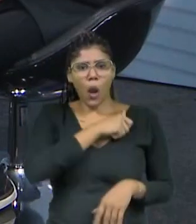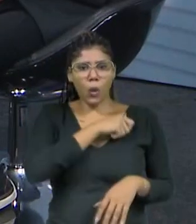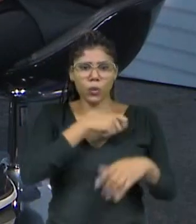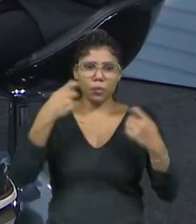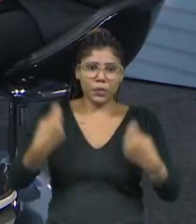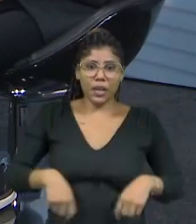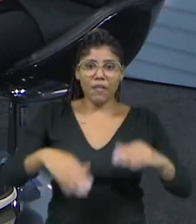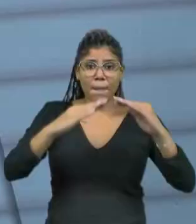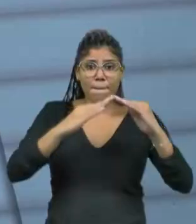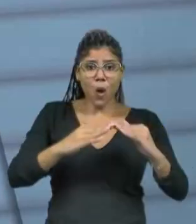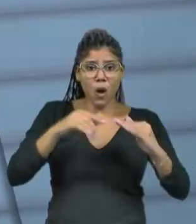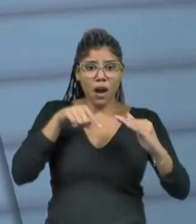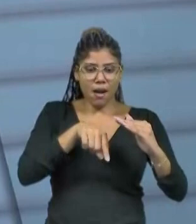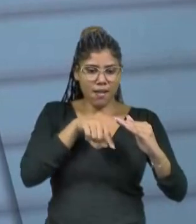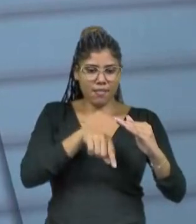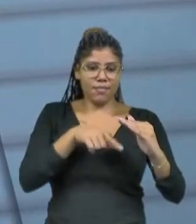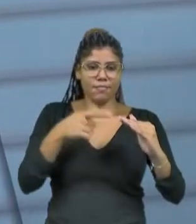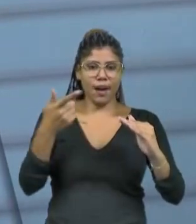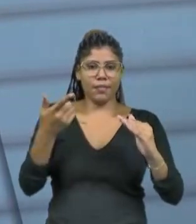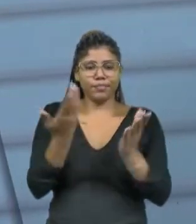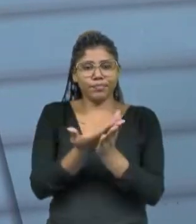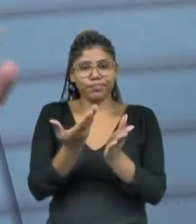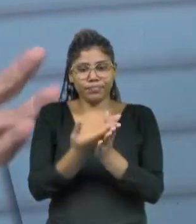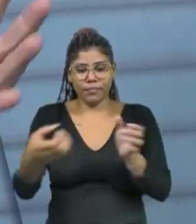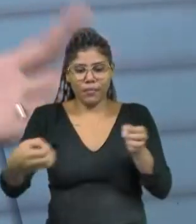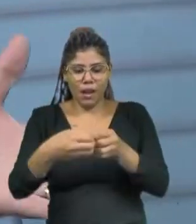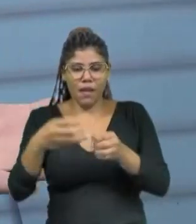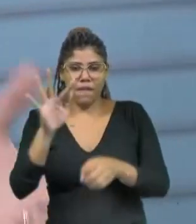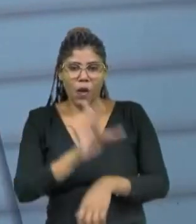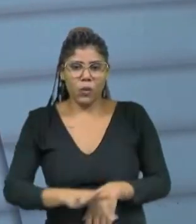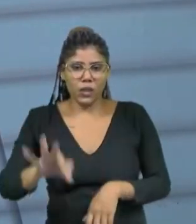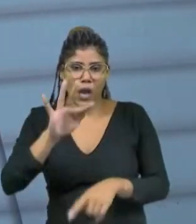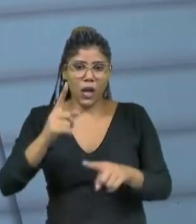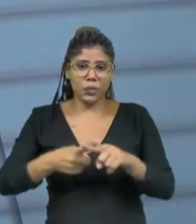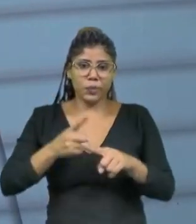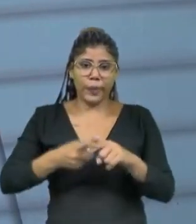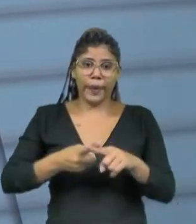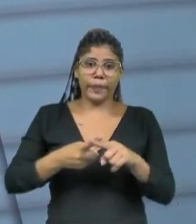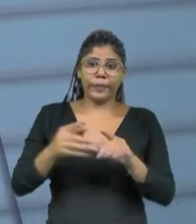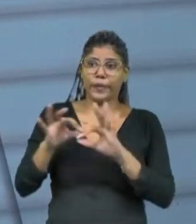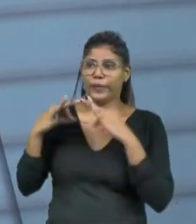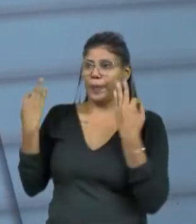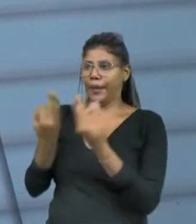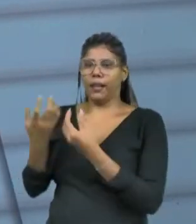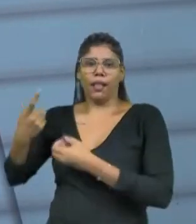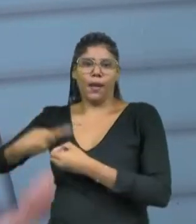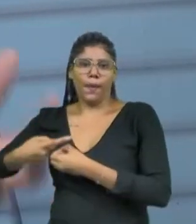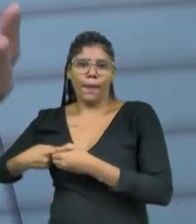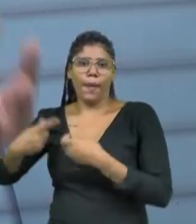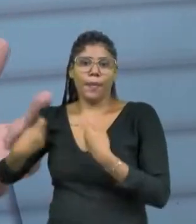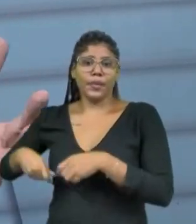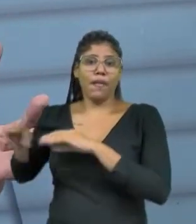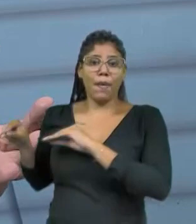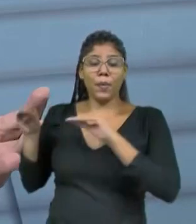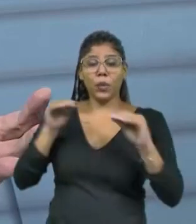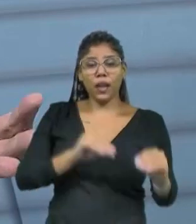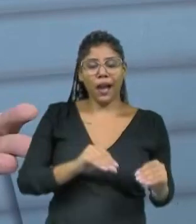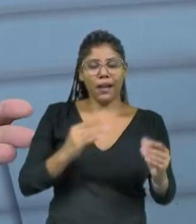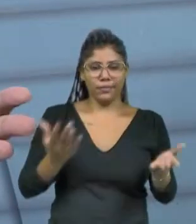Certo? Então, então eu vejo isso. Ou seja, hoje nós estamos com as bases prontas para isso. Né? Precisamos